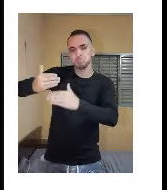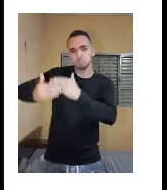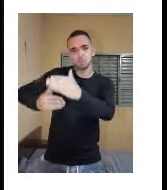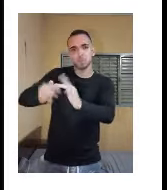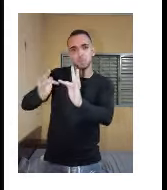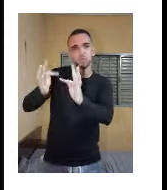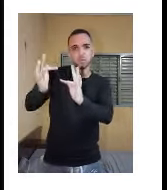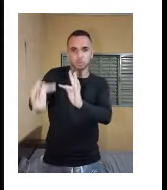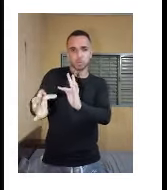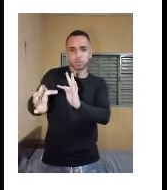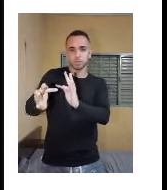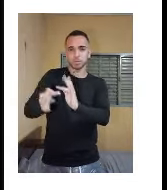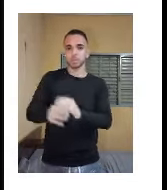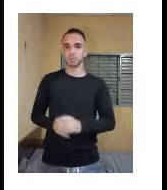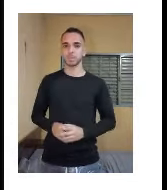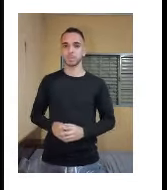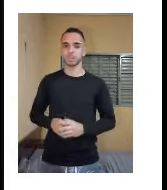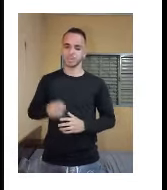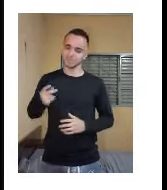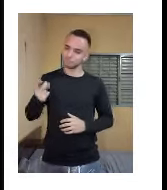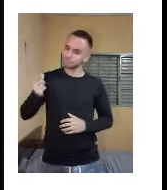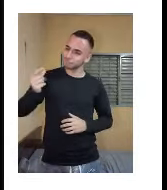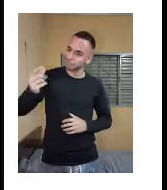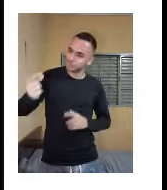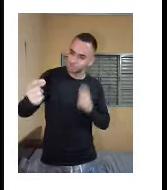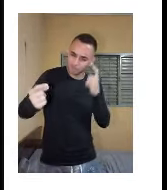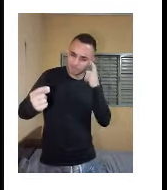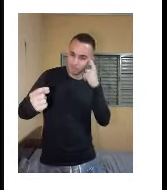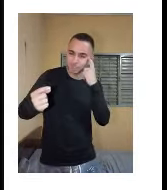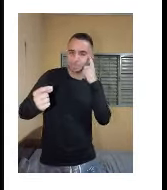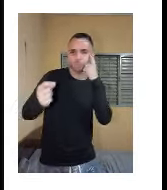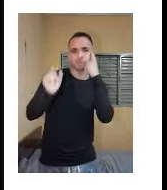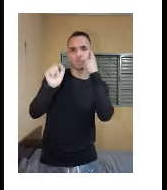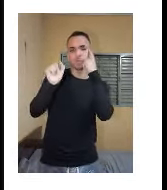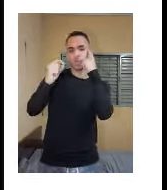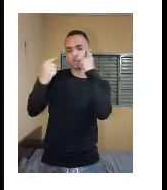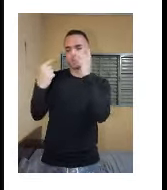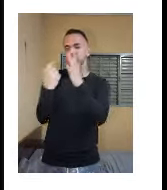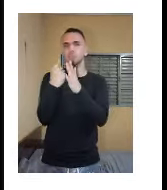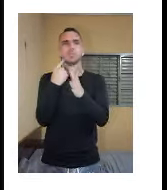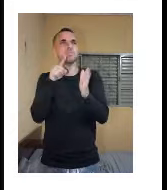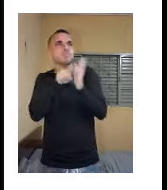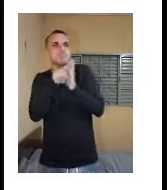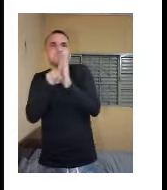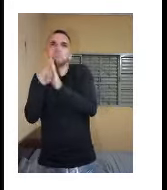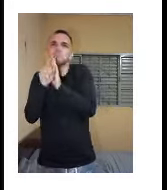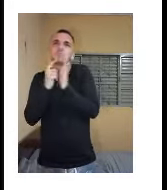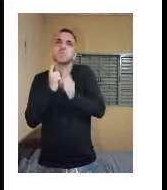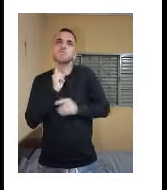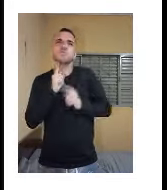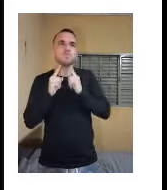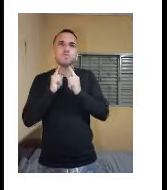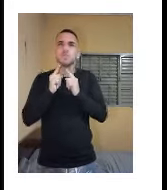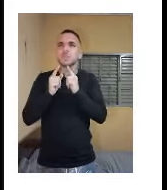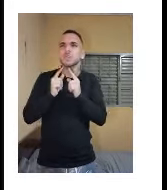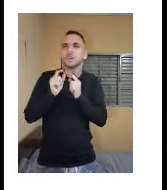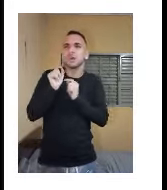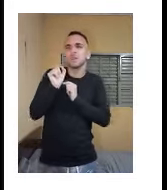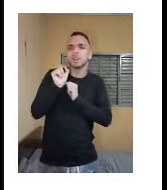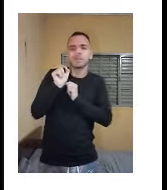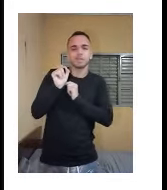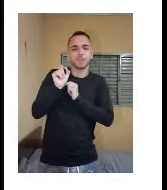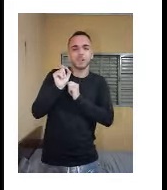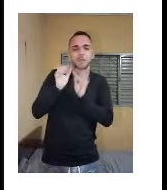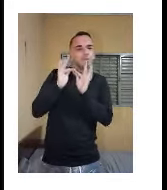anos, né, e imaginar, né, e se perguntar, né, diante disso, como será o nosso futuro, se será